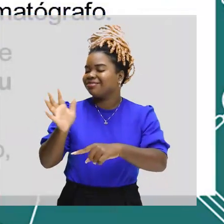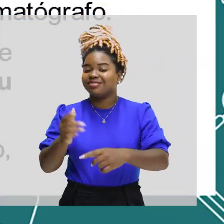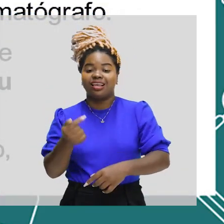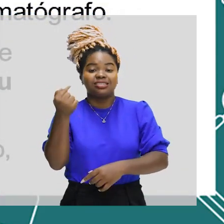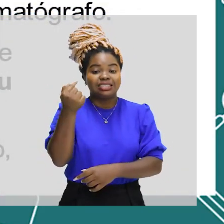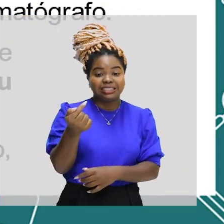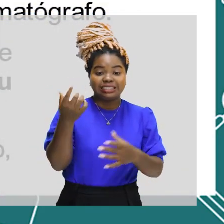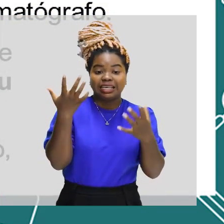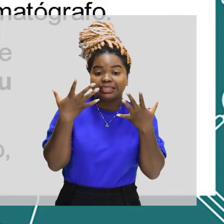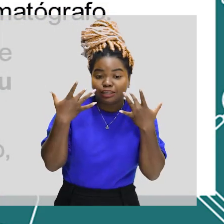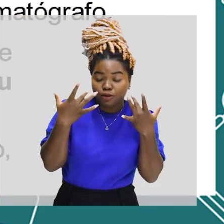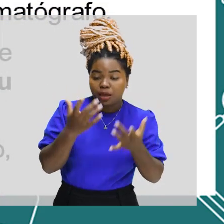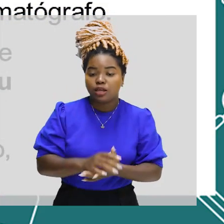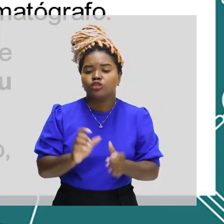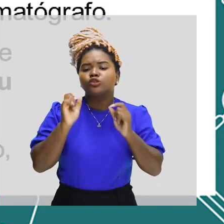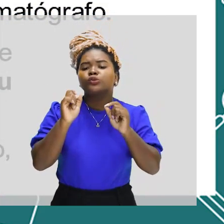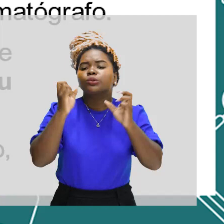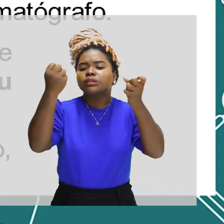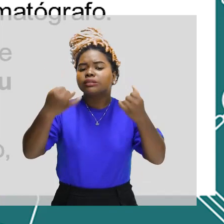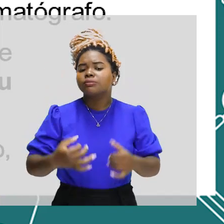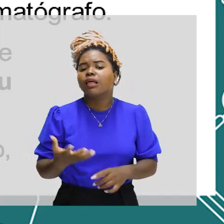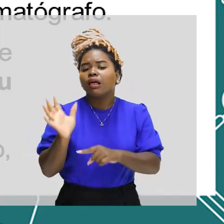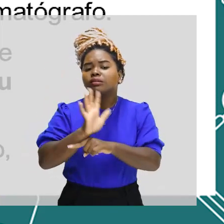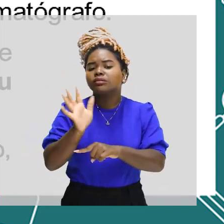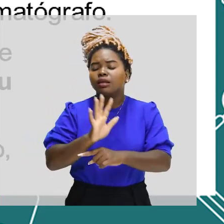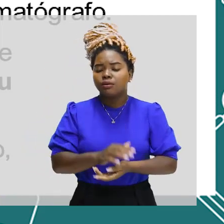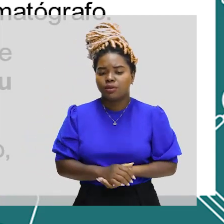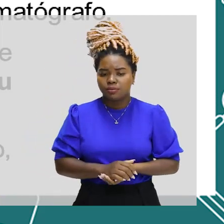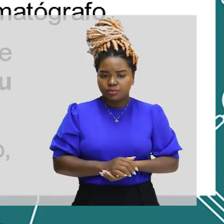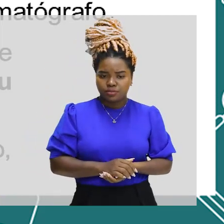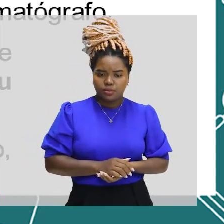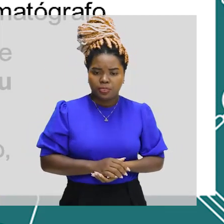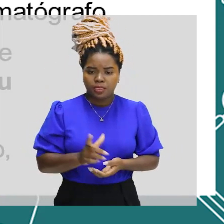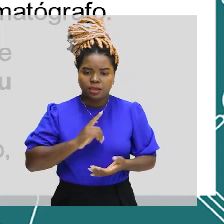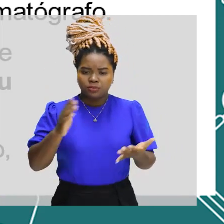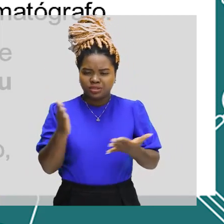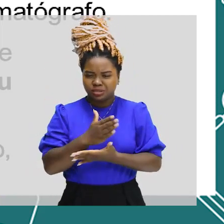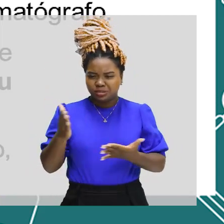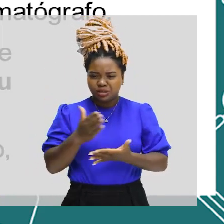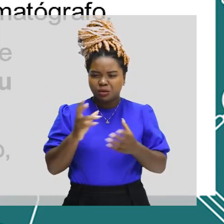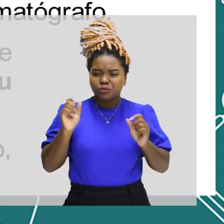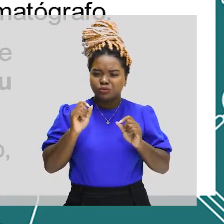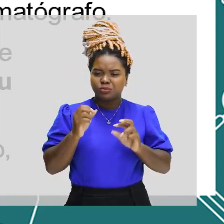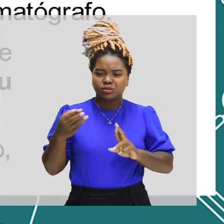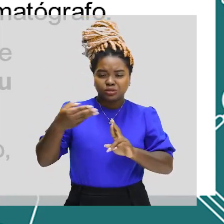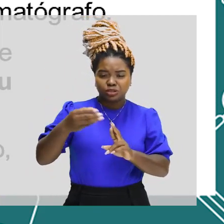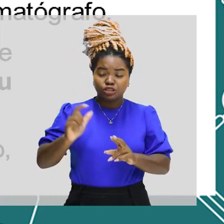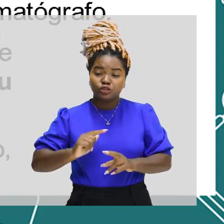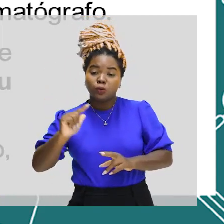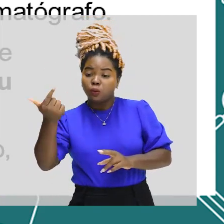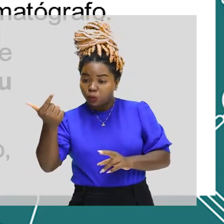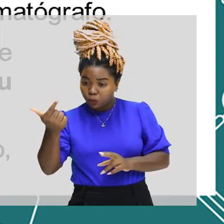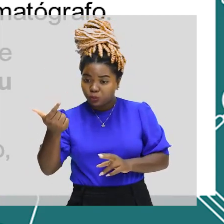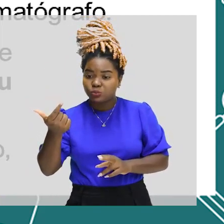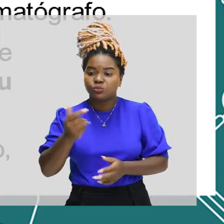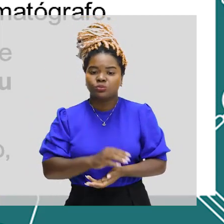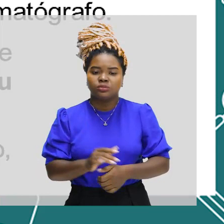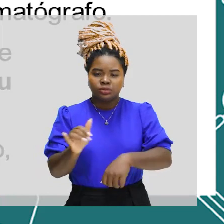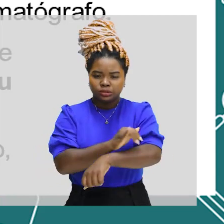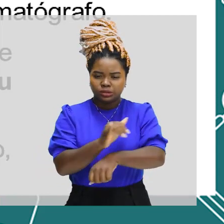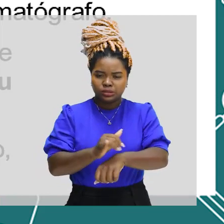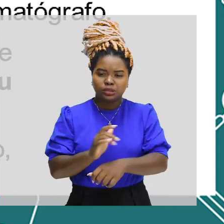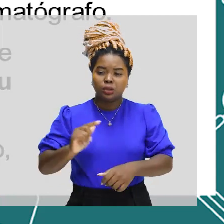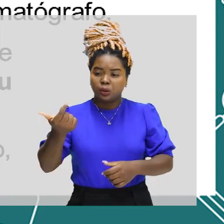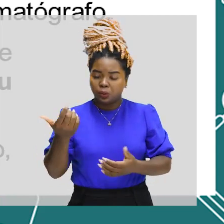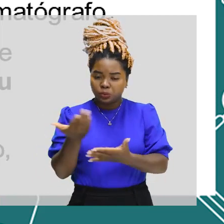sétima arte. O que falar do cinema? Bom, o cinema a gente tem algumas referências de outras técnicas em outra aula. É